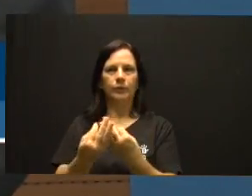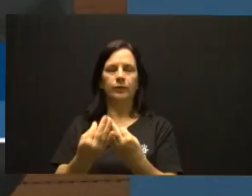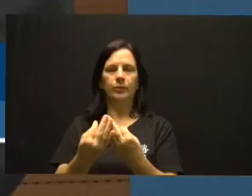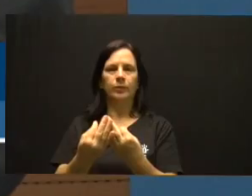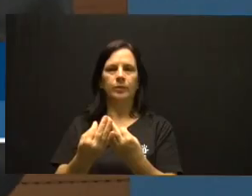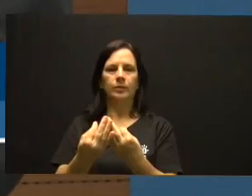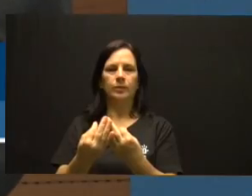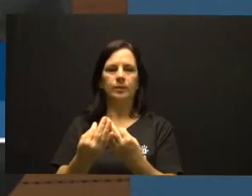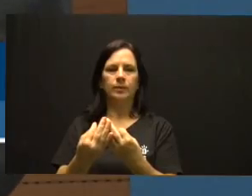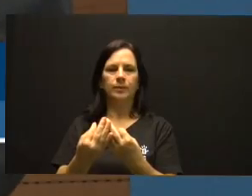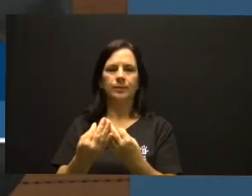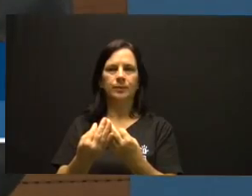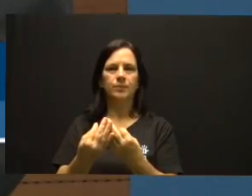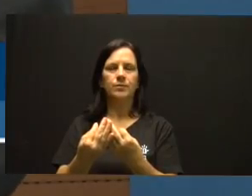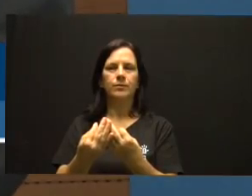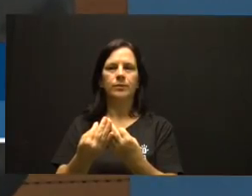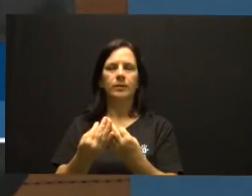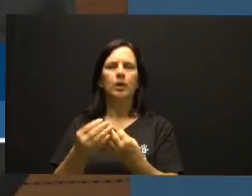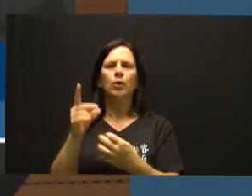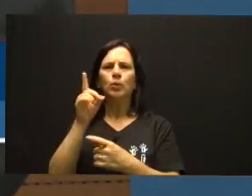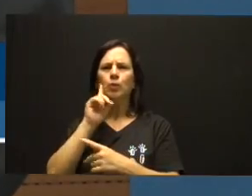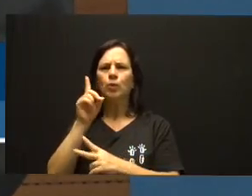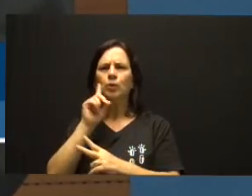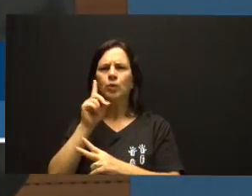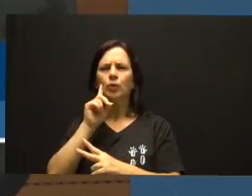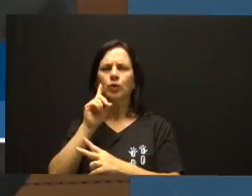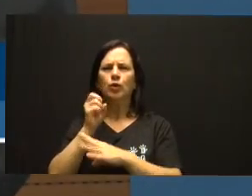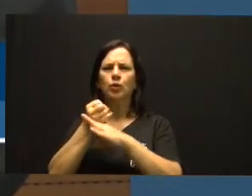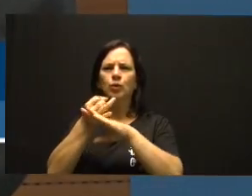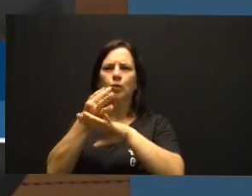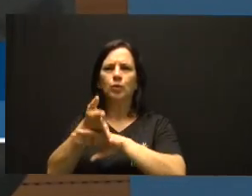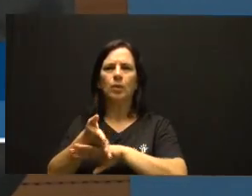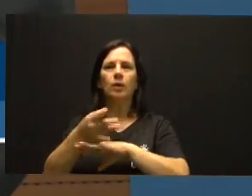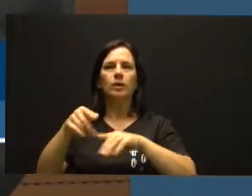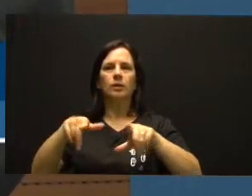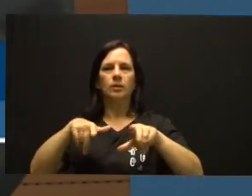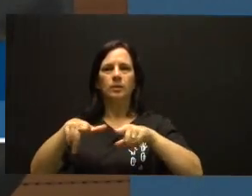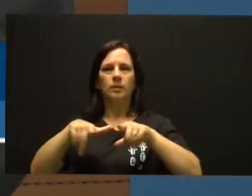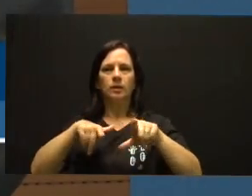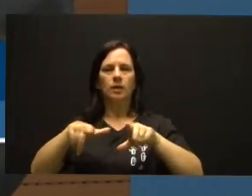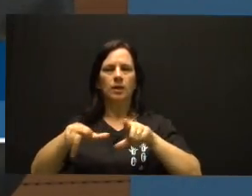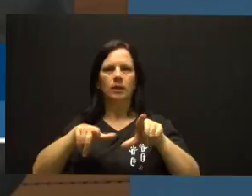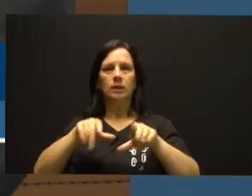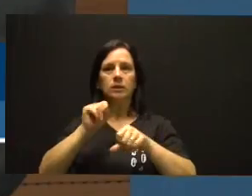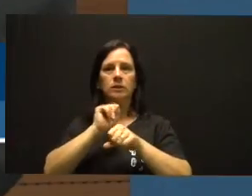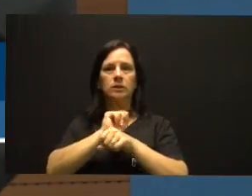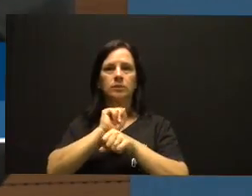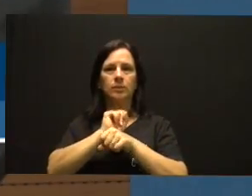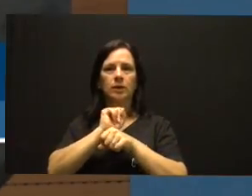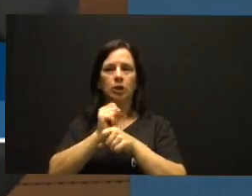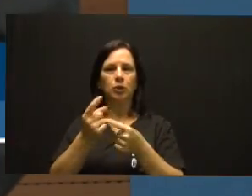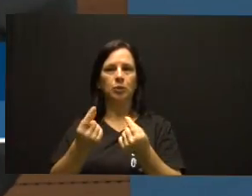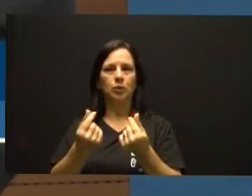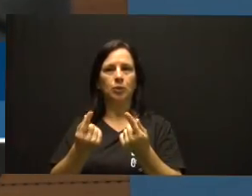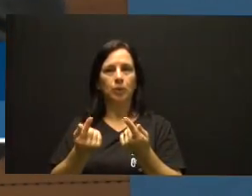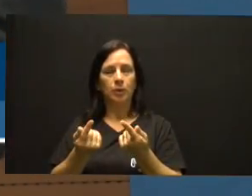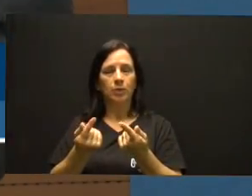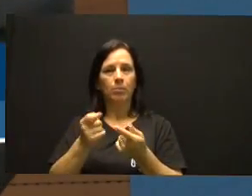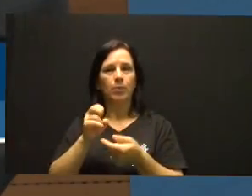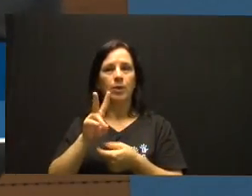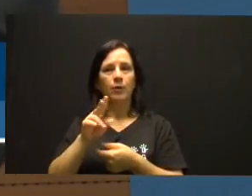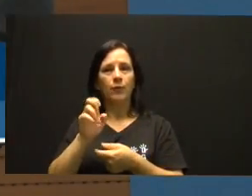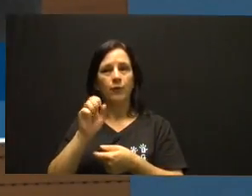Roxinho, que sai todos os dias na madrugada para trabalhar e estão ainda aguardando receber o vale e